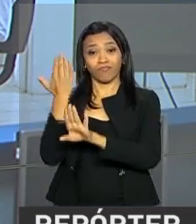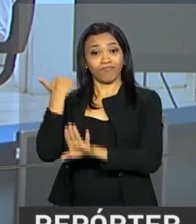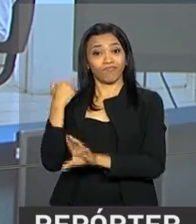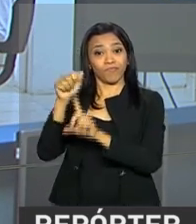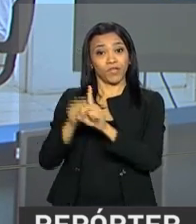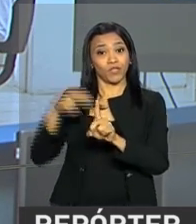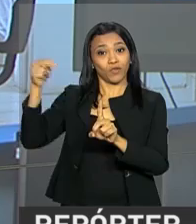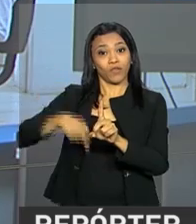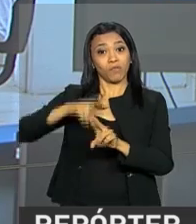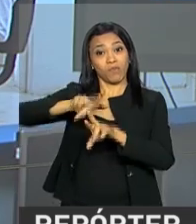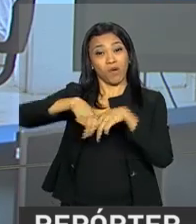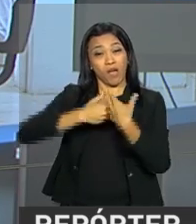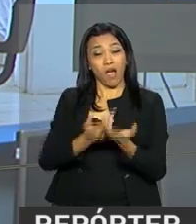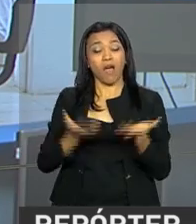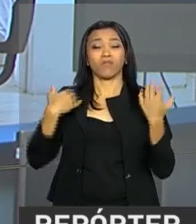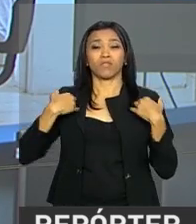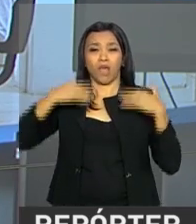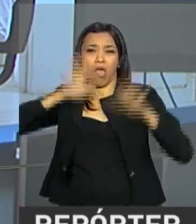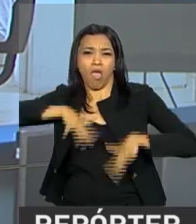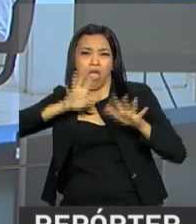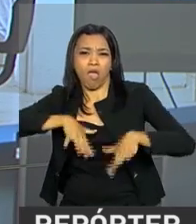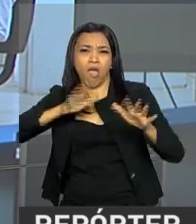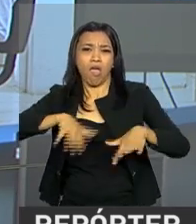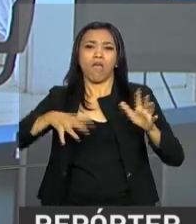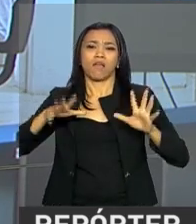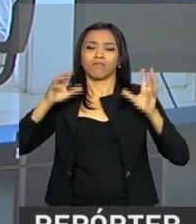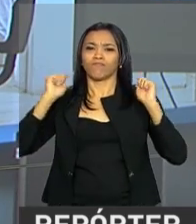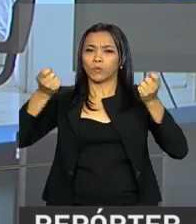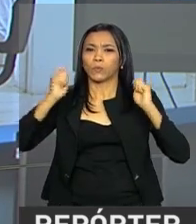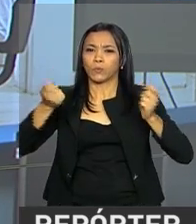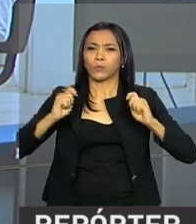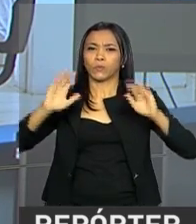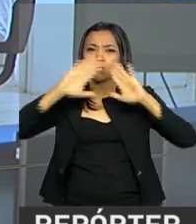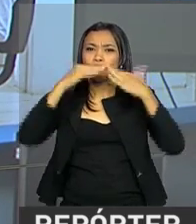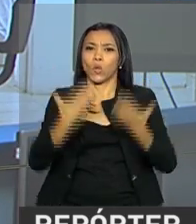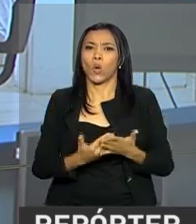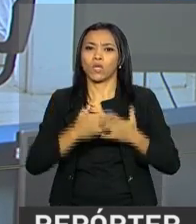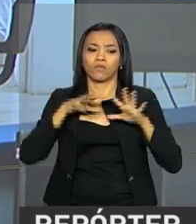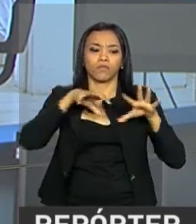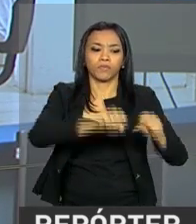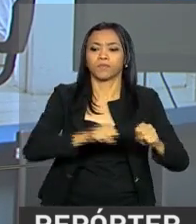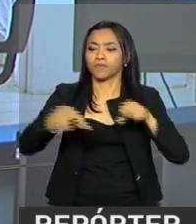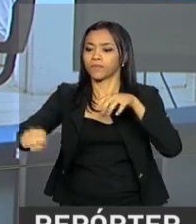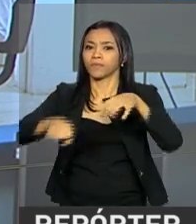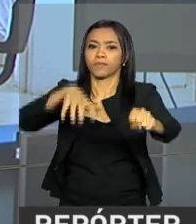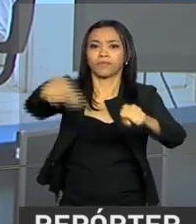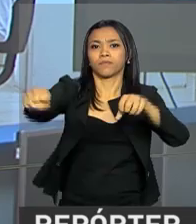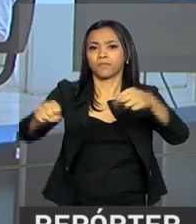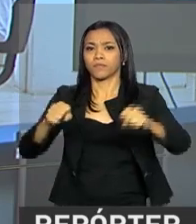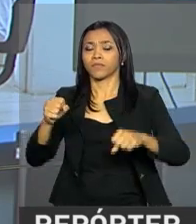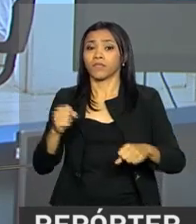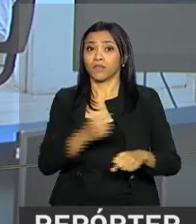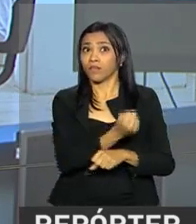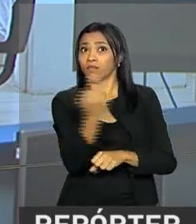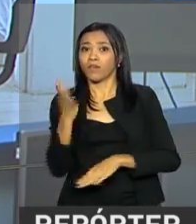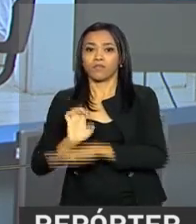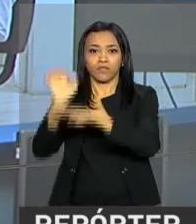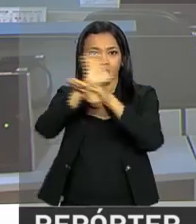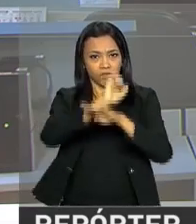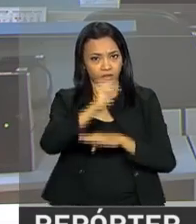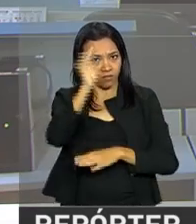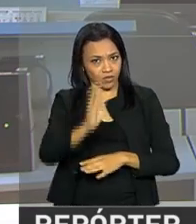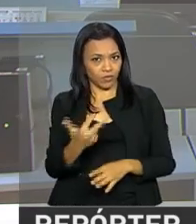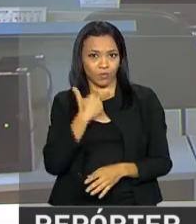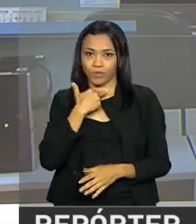por causa da ocupação de escolas e instituições de ensino superior em vários estados brasileiros